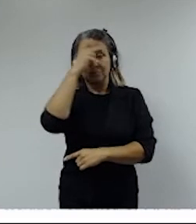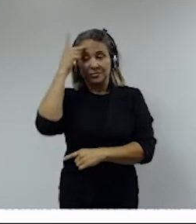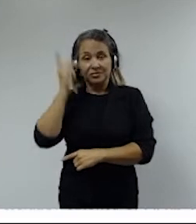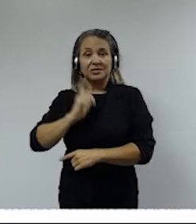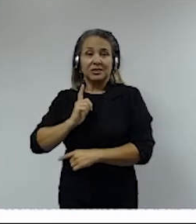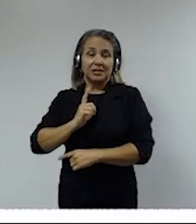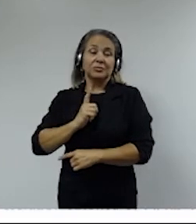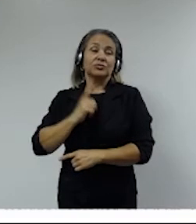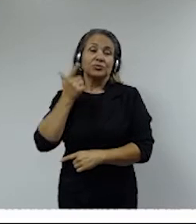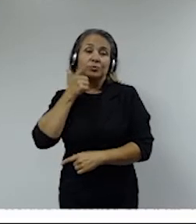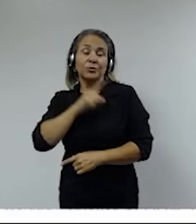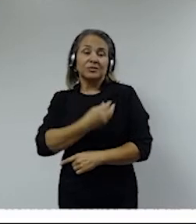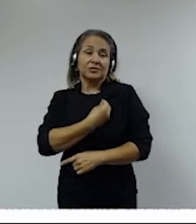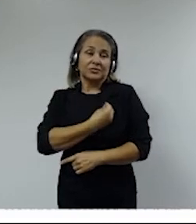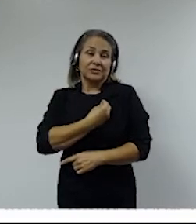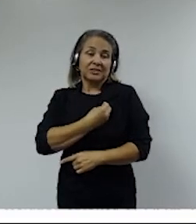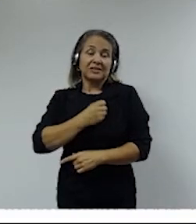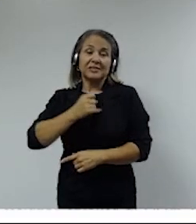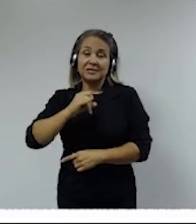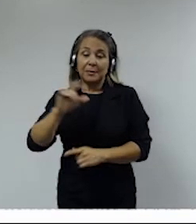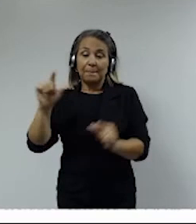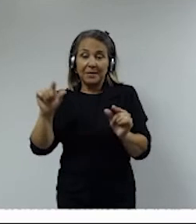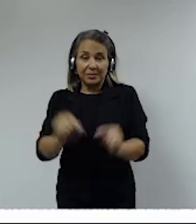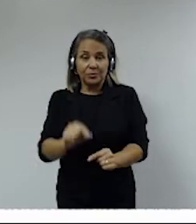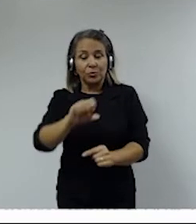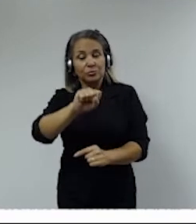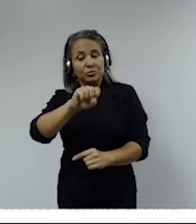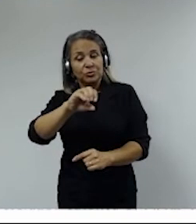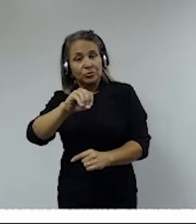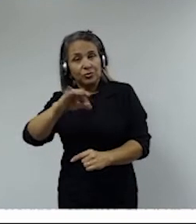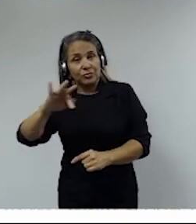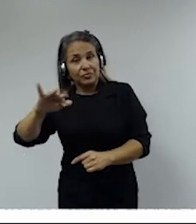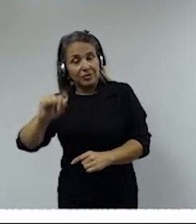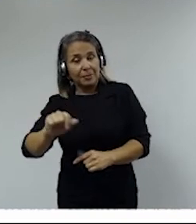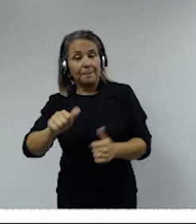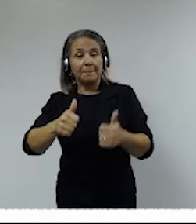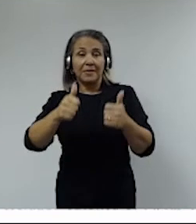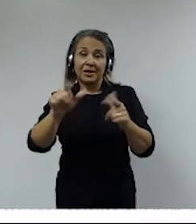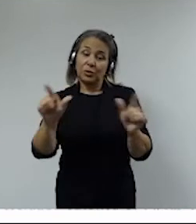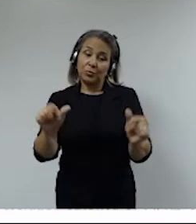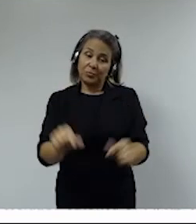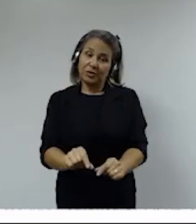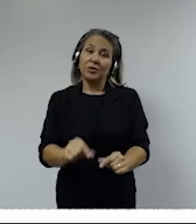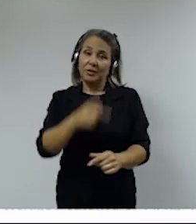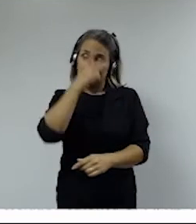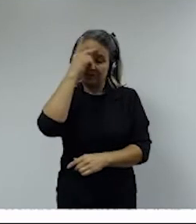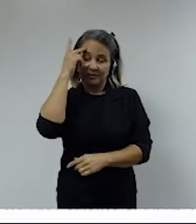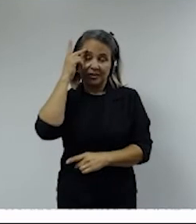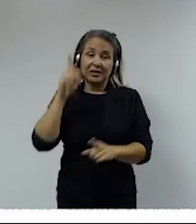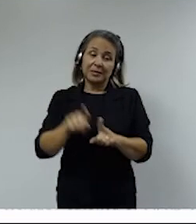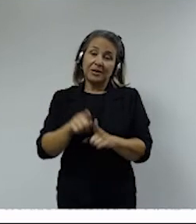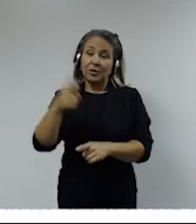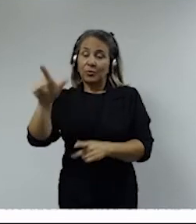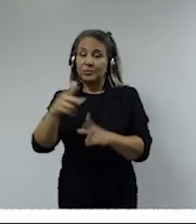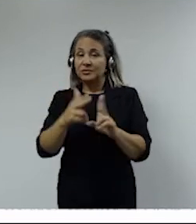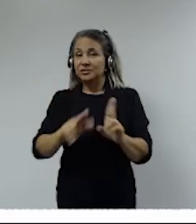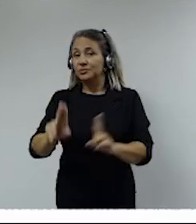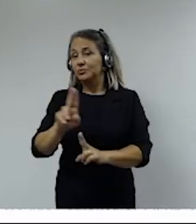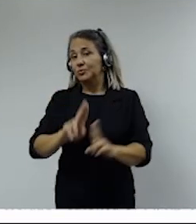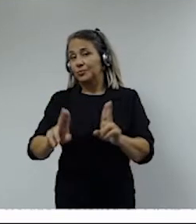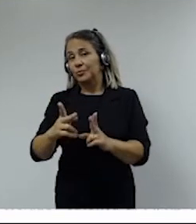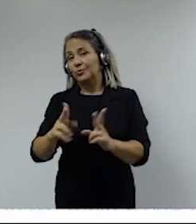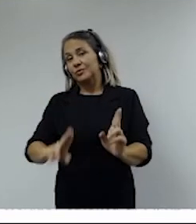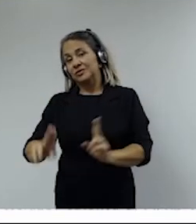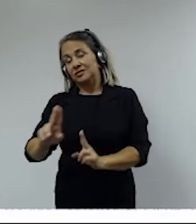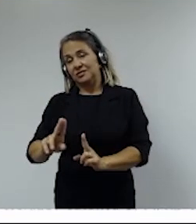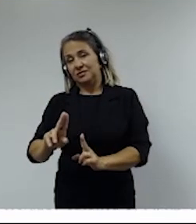de sobreviver. Quanto menor o SOFA, melhor essa pessoa. E outros critérios, né, são utilizados. Então, quando